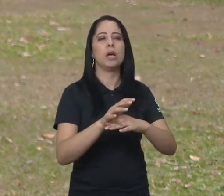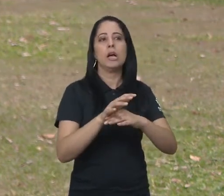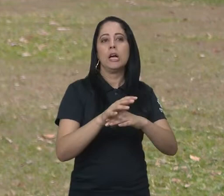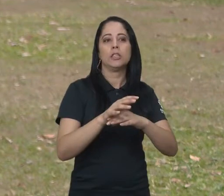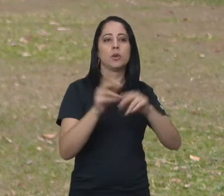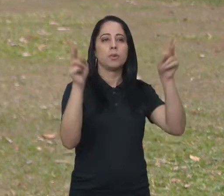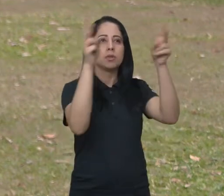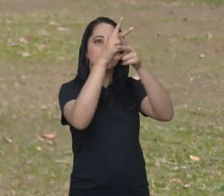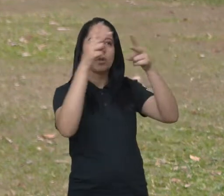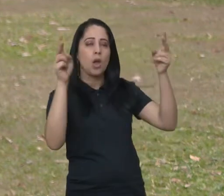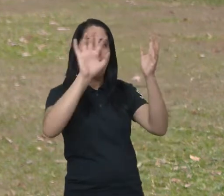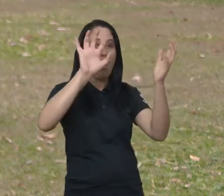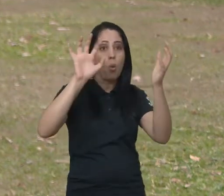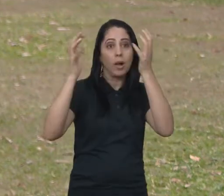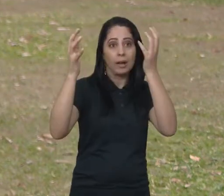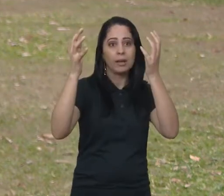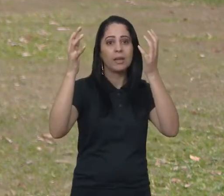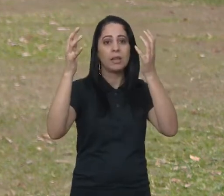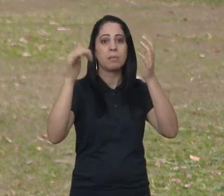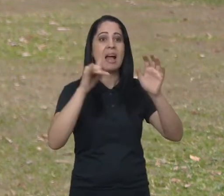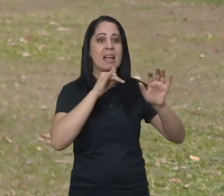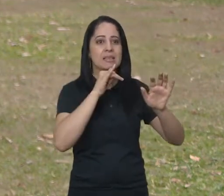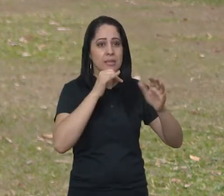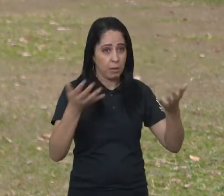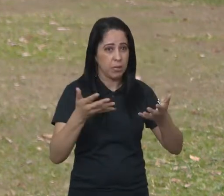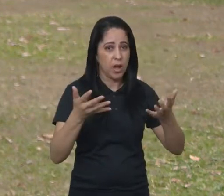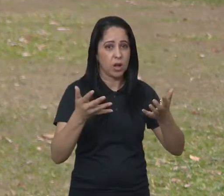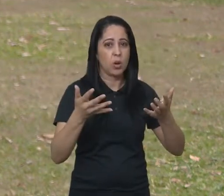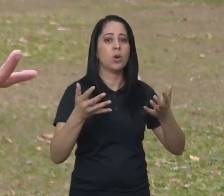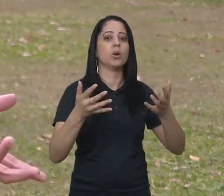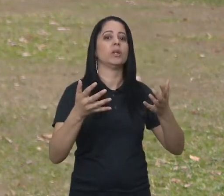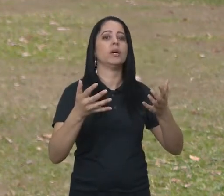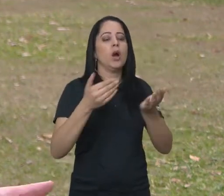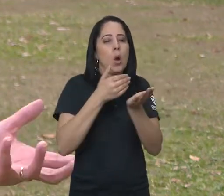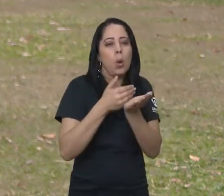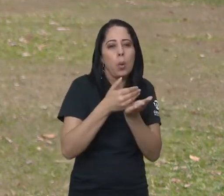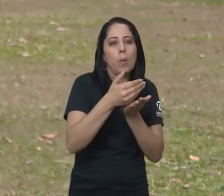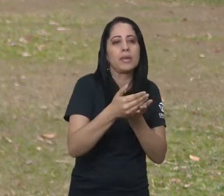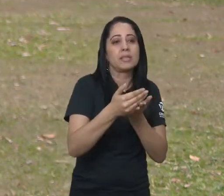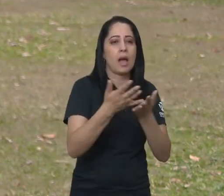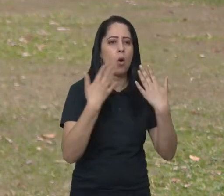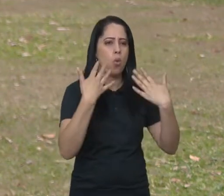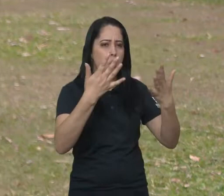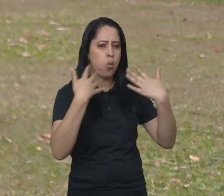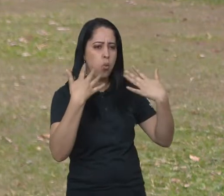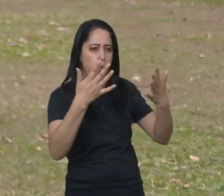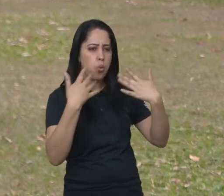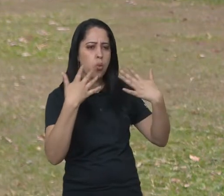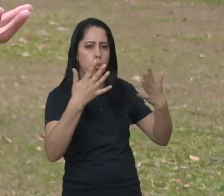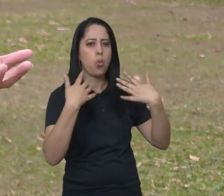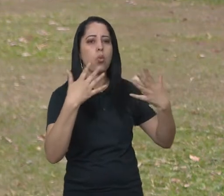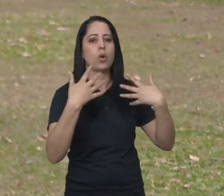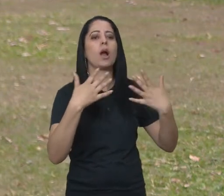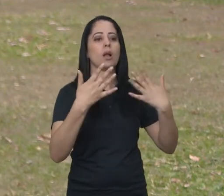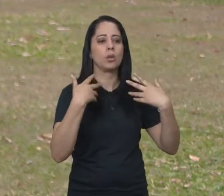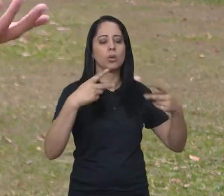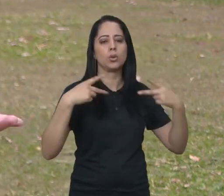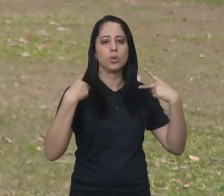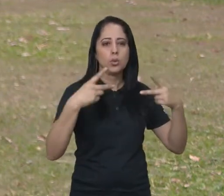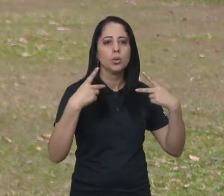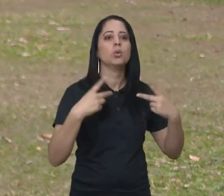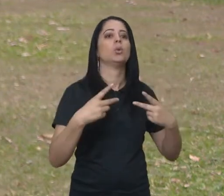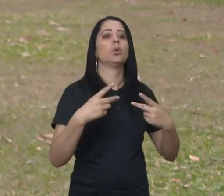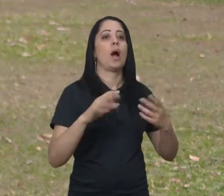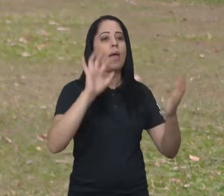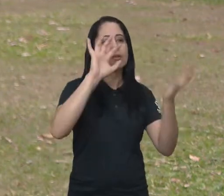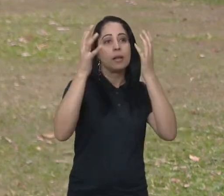questão de reter a umidade, né, questão da temperatura, ela ameniza, principalmente agora nessa época que a gente vai entrar do verão, né, em